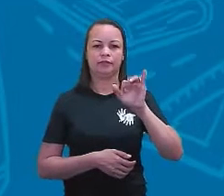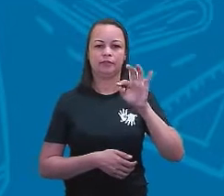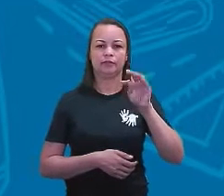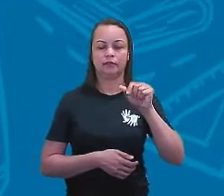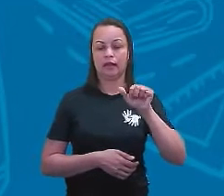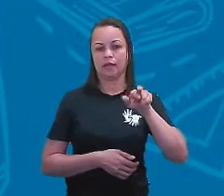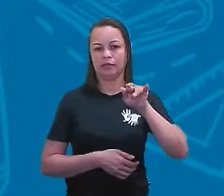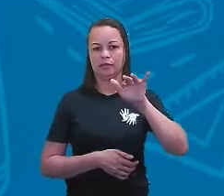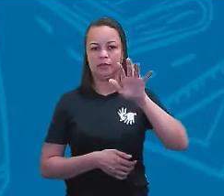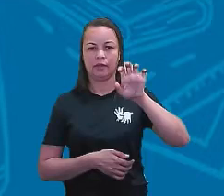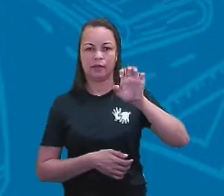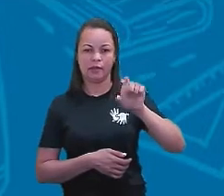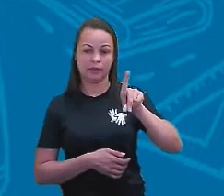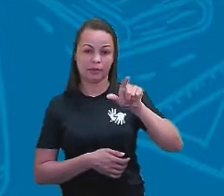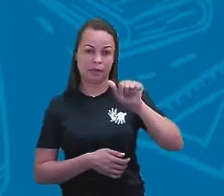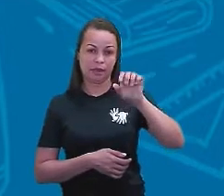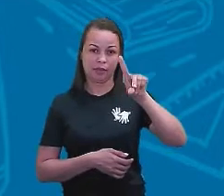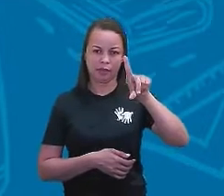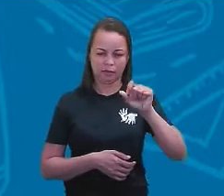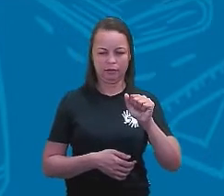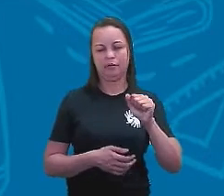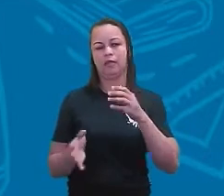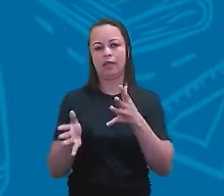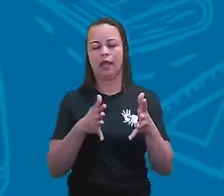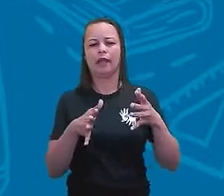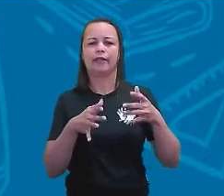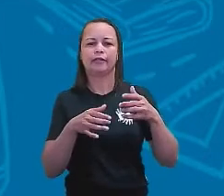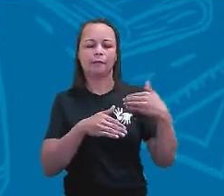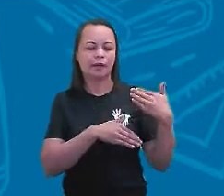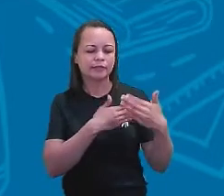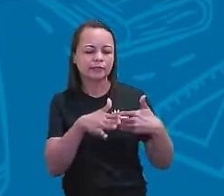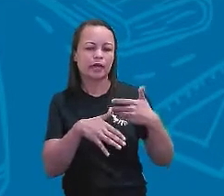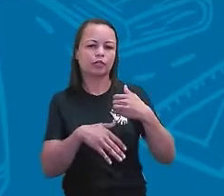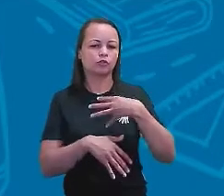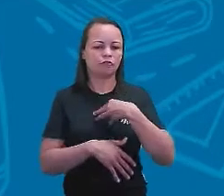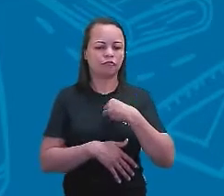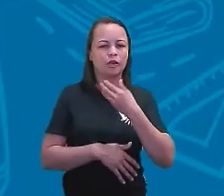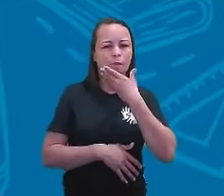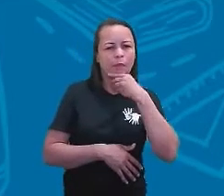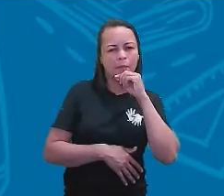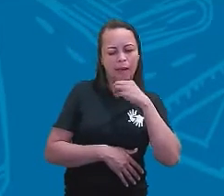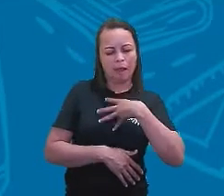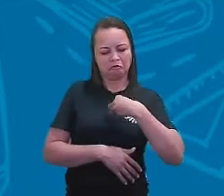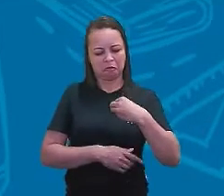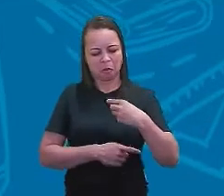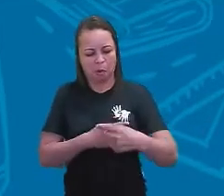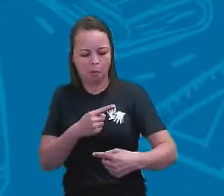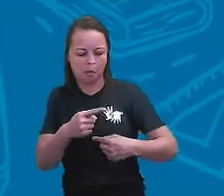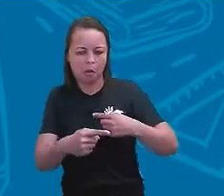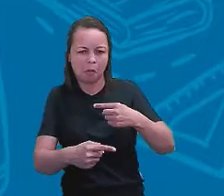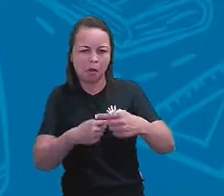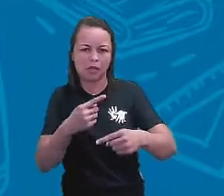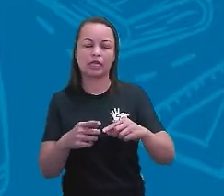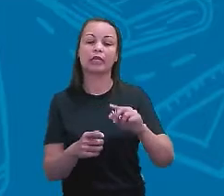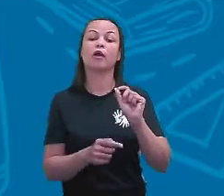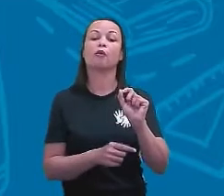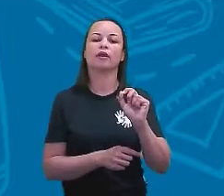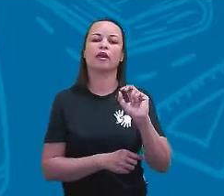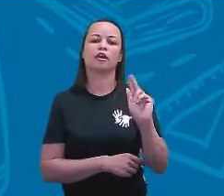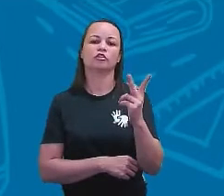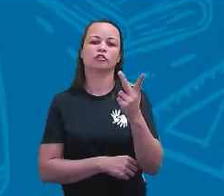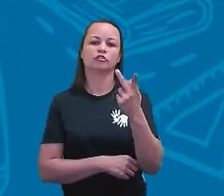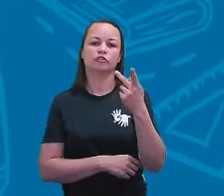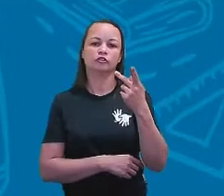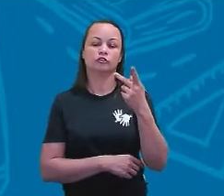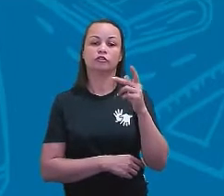passado pelos parentescos, ou seja, por sua mãe, pelos seus pais, ou seja, tem a ver com a tua genética. Lembrando que nem